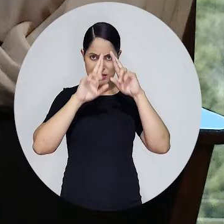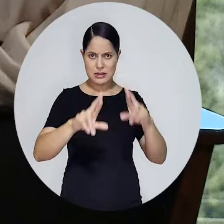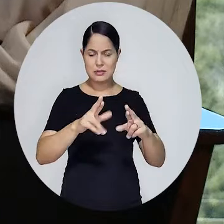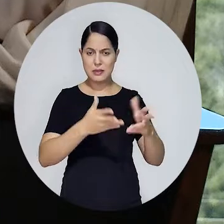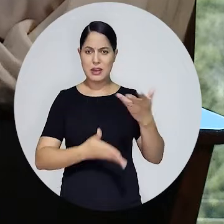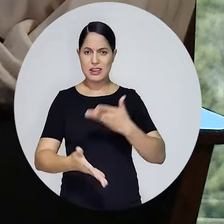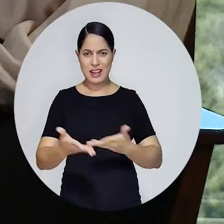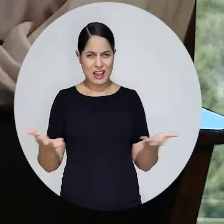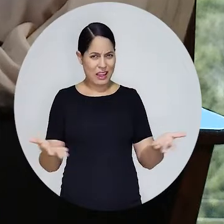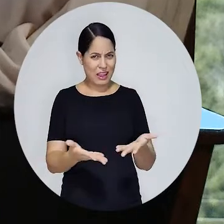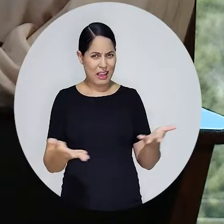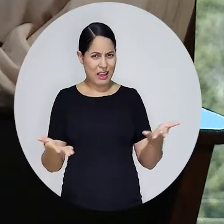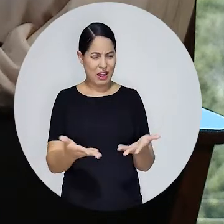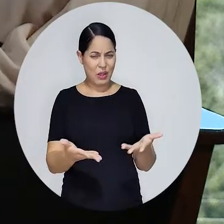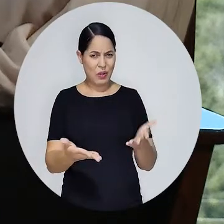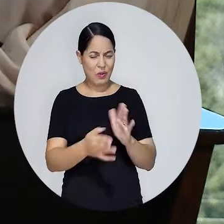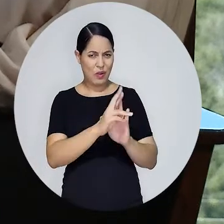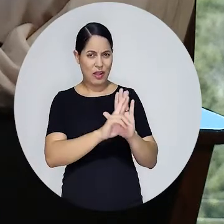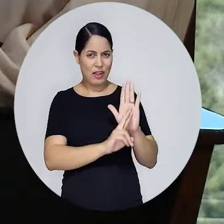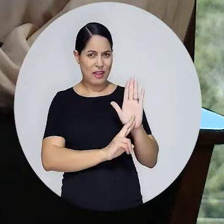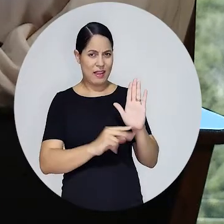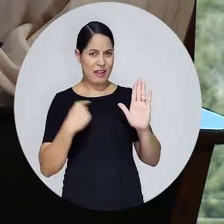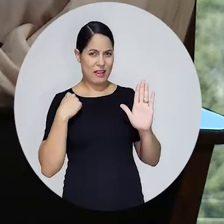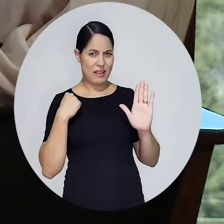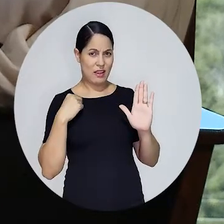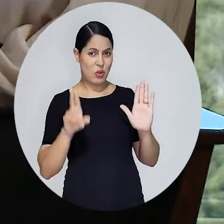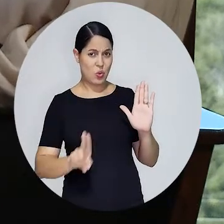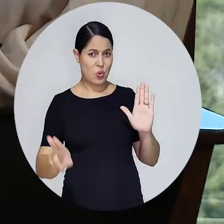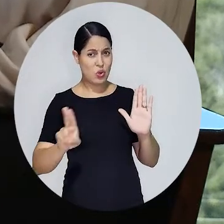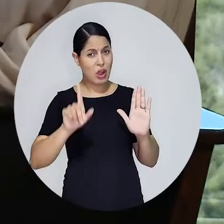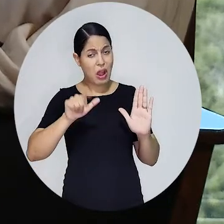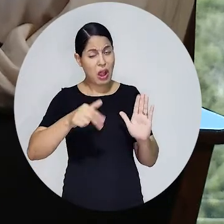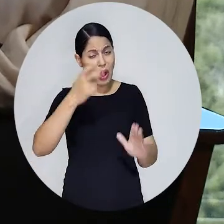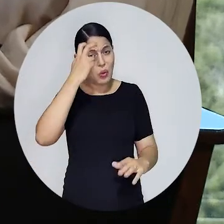ter um respeito. Agora, determinar as vestimentas representa também uma cultura